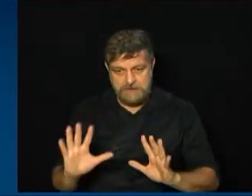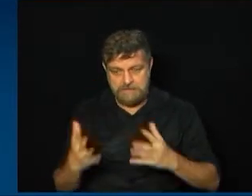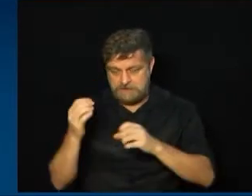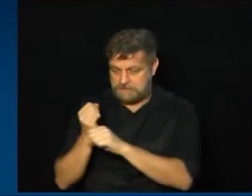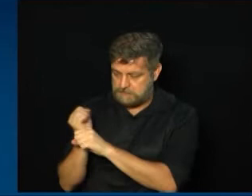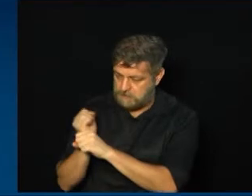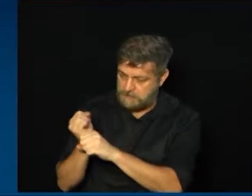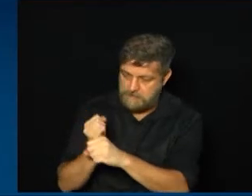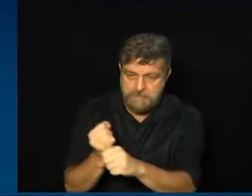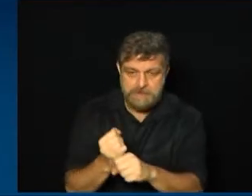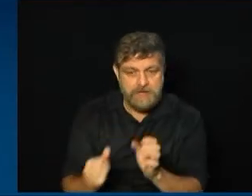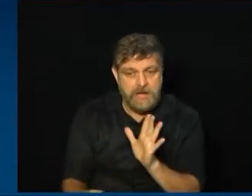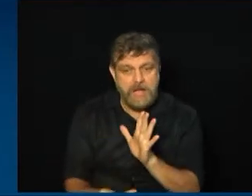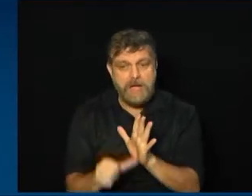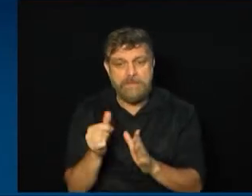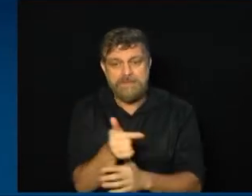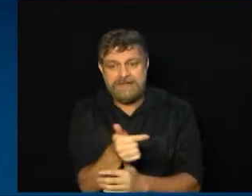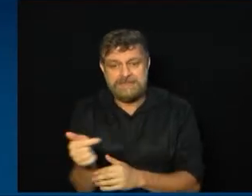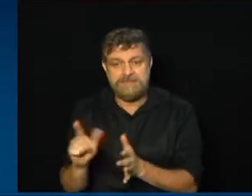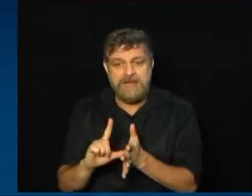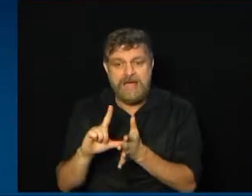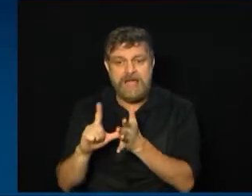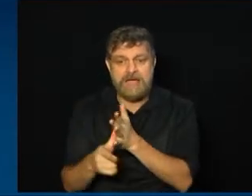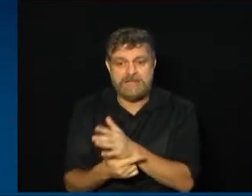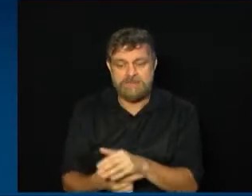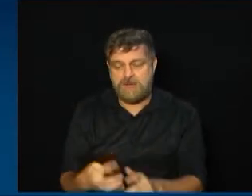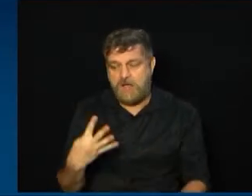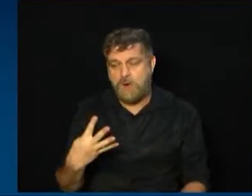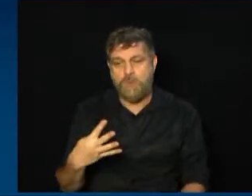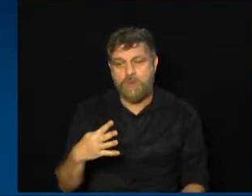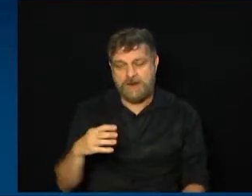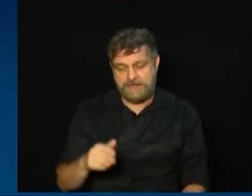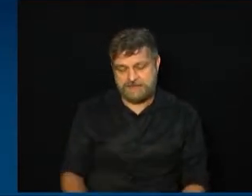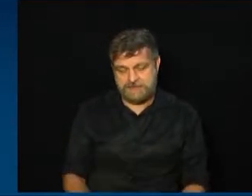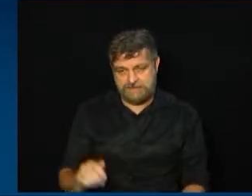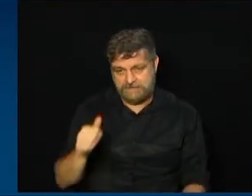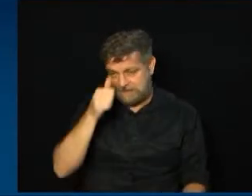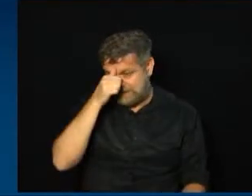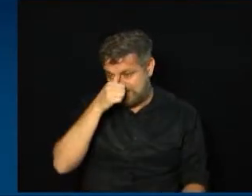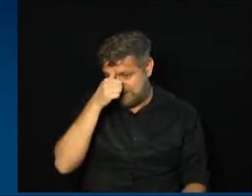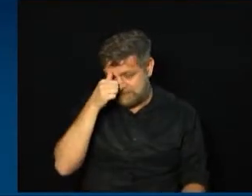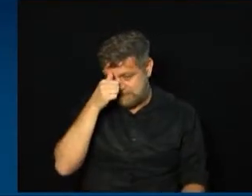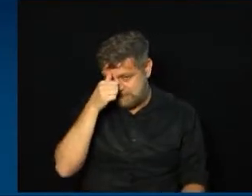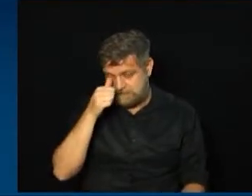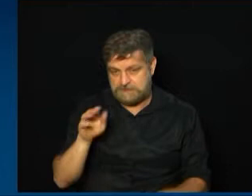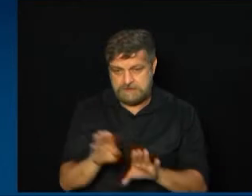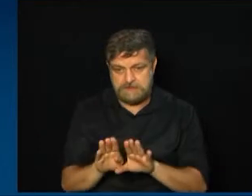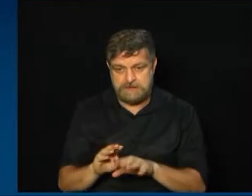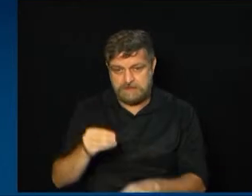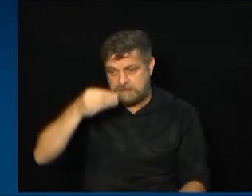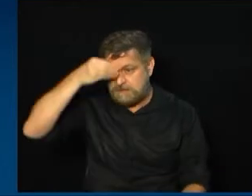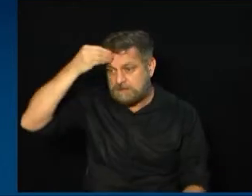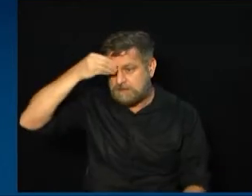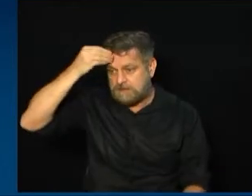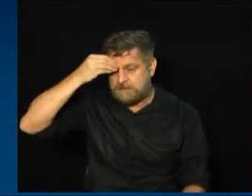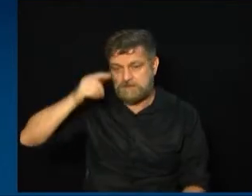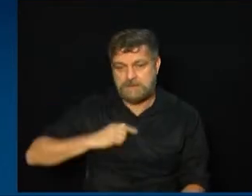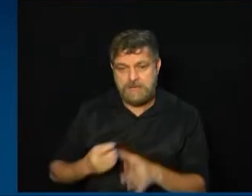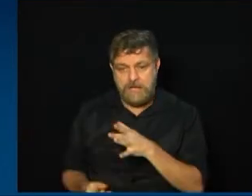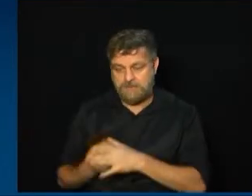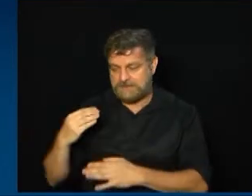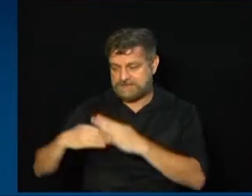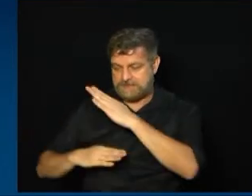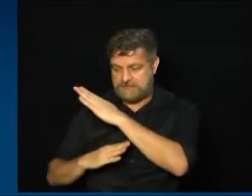anualmente na primeira semana após a quarta-feira de cinzas, em sessão solene que será realizada na